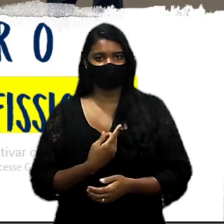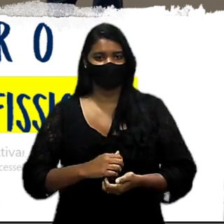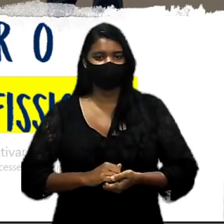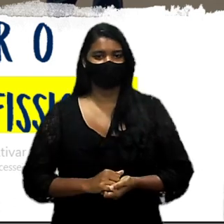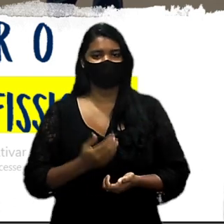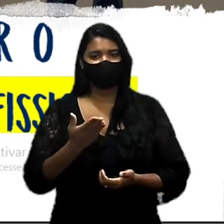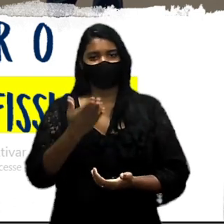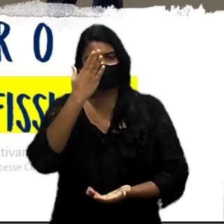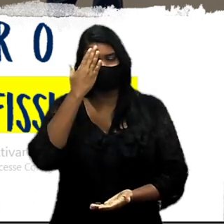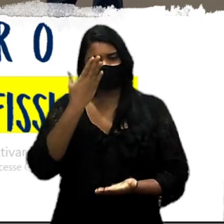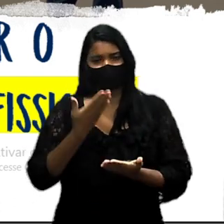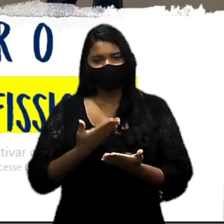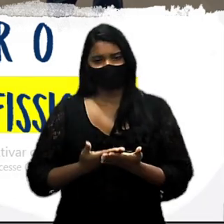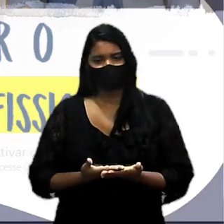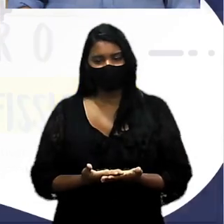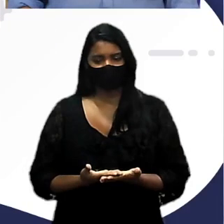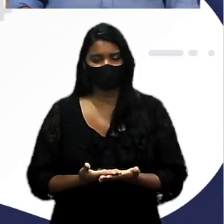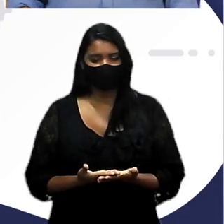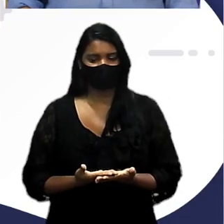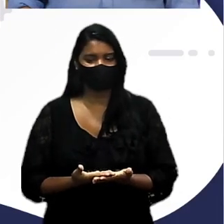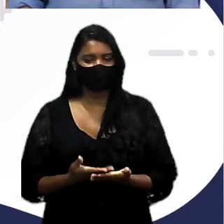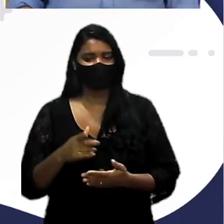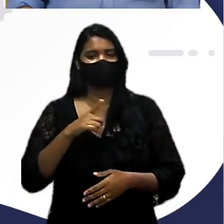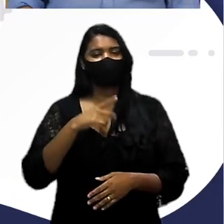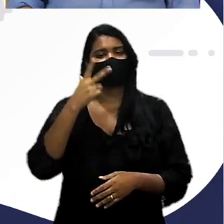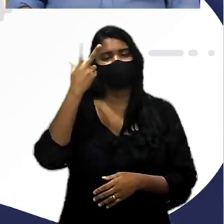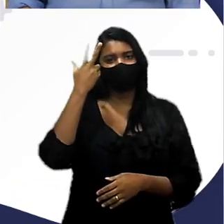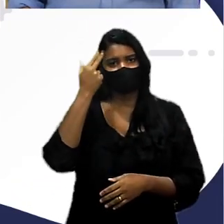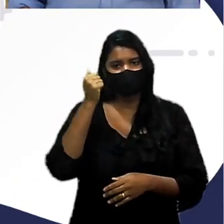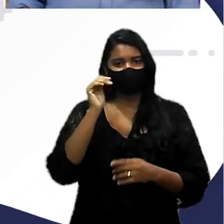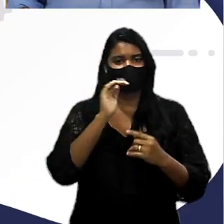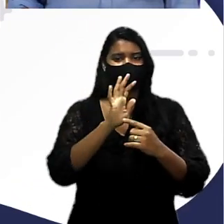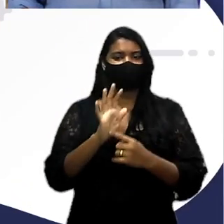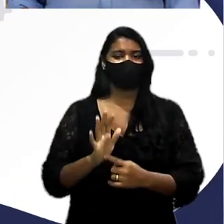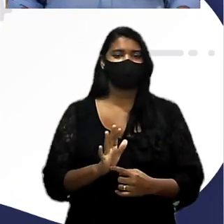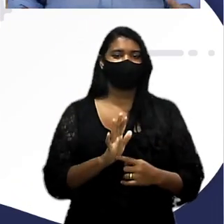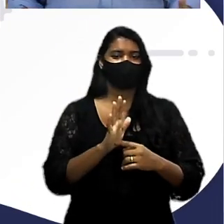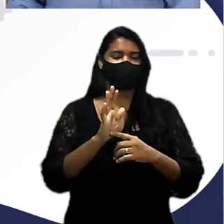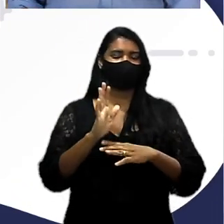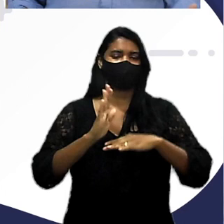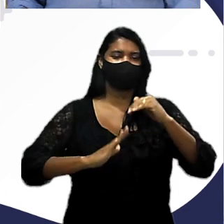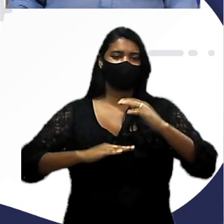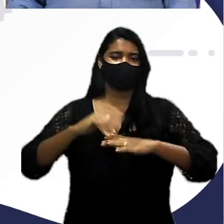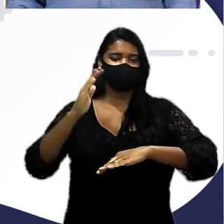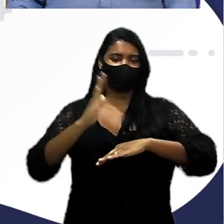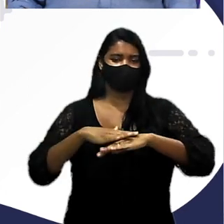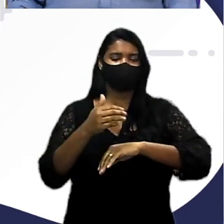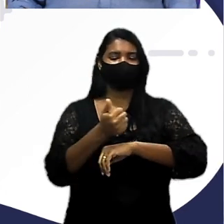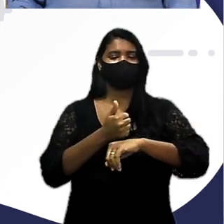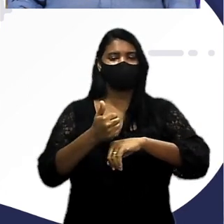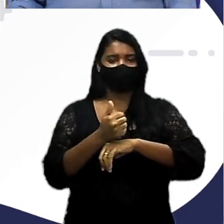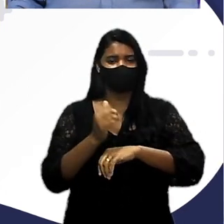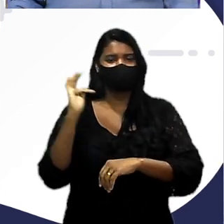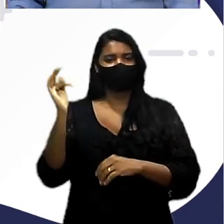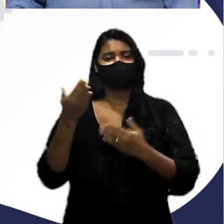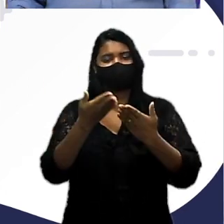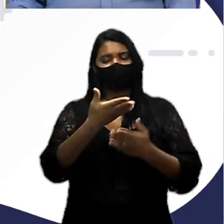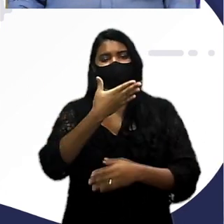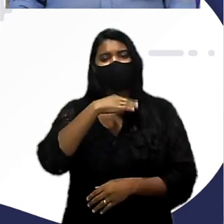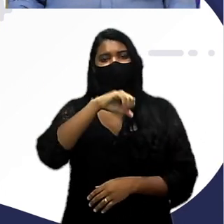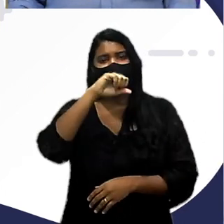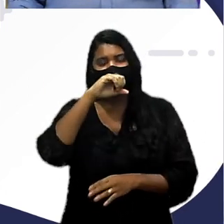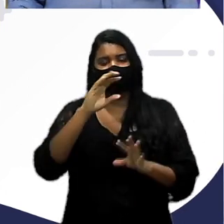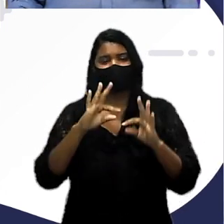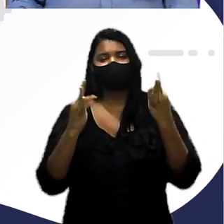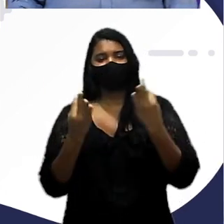Vocês acreditam, né, que vão ter o mesmo modelo de carreira profissional que seus pais tiveram? Eu